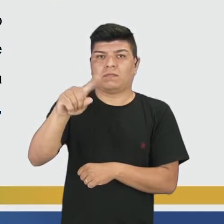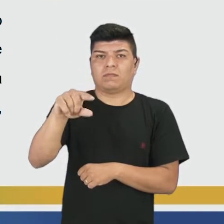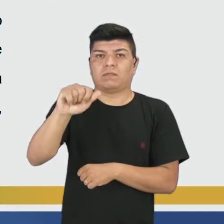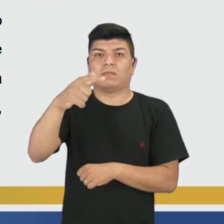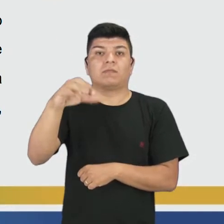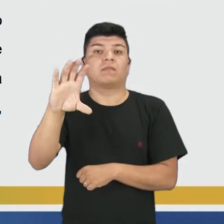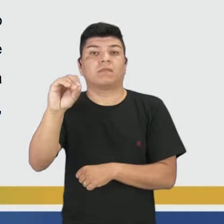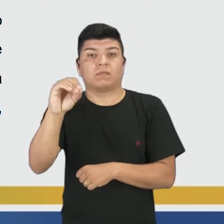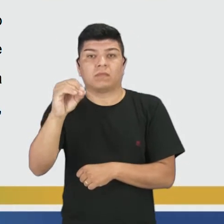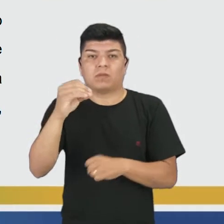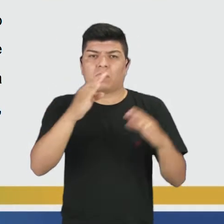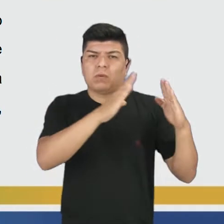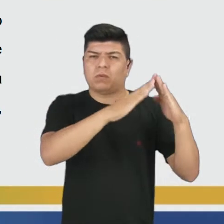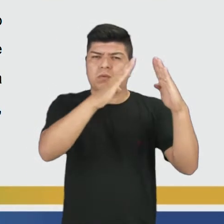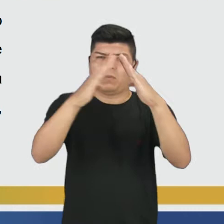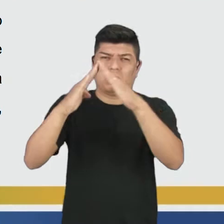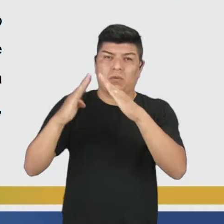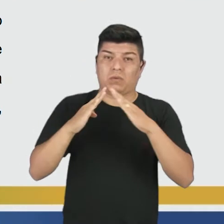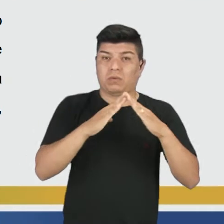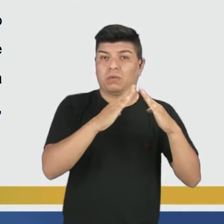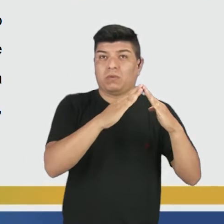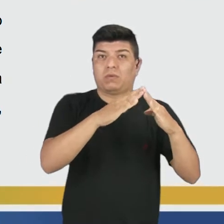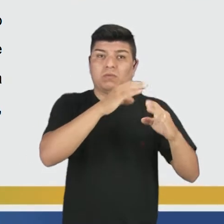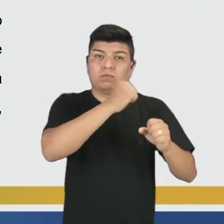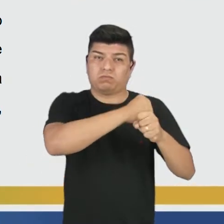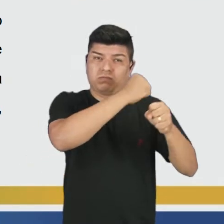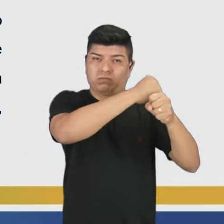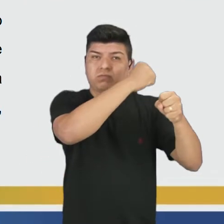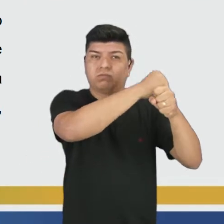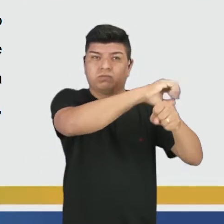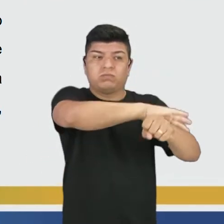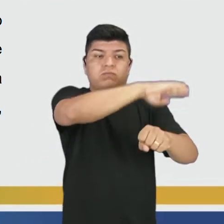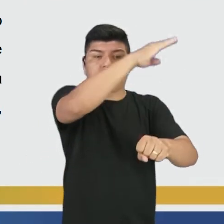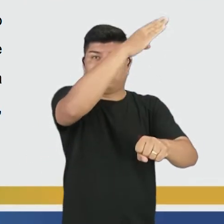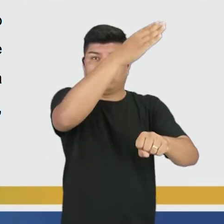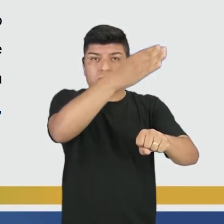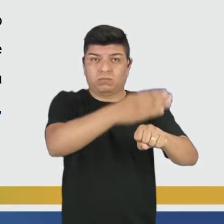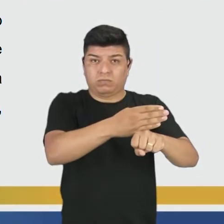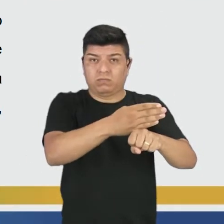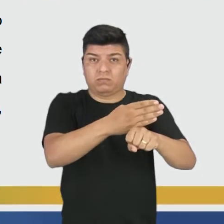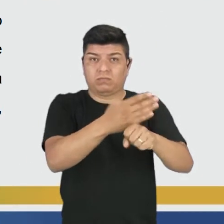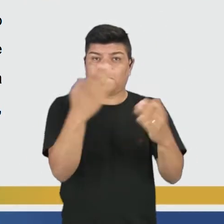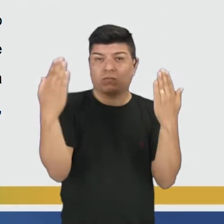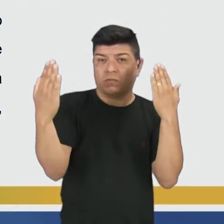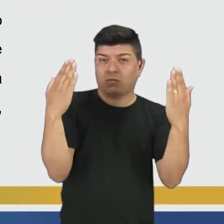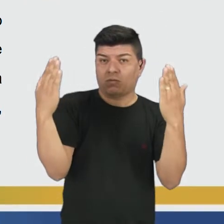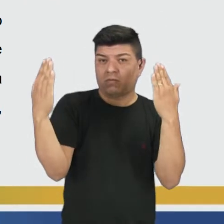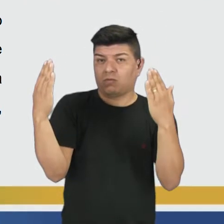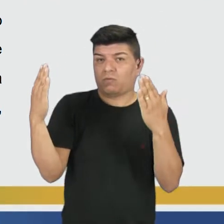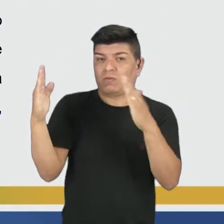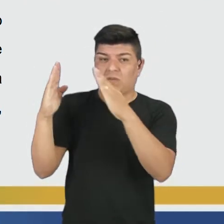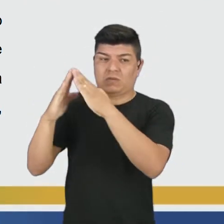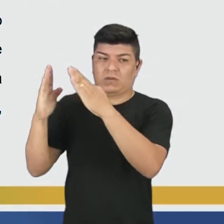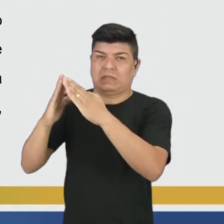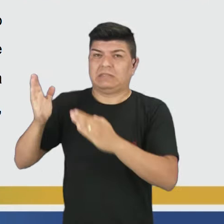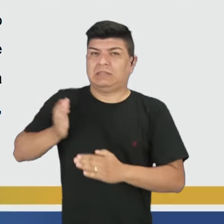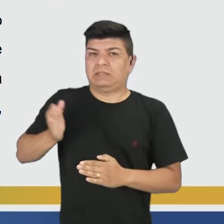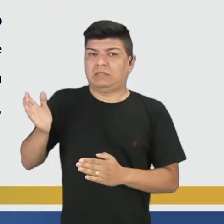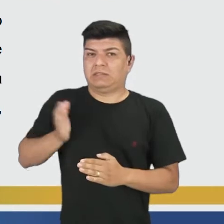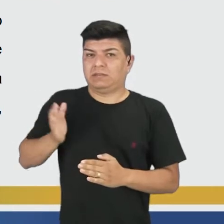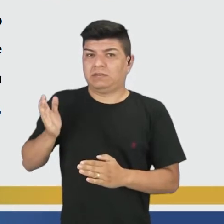aglomerados de casas, em grande parte construídas nos morros, contrasta com as mansões e as casas